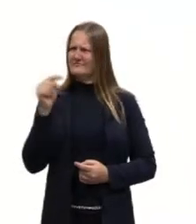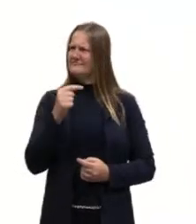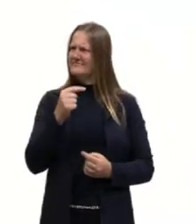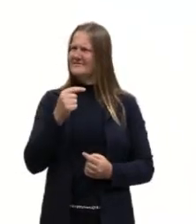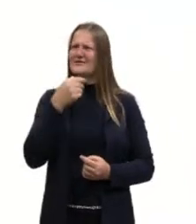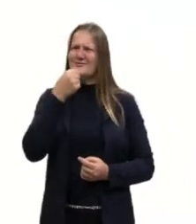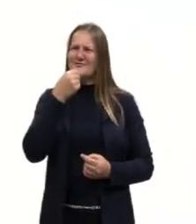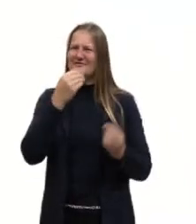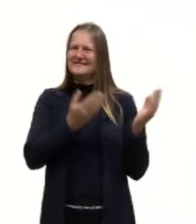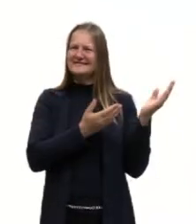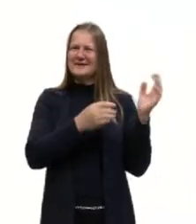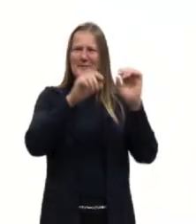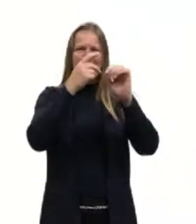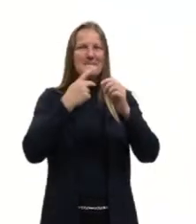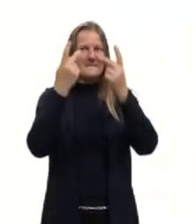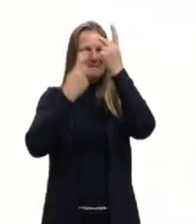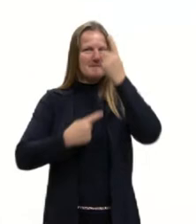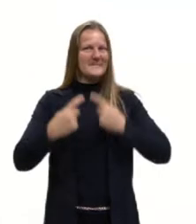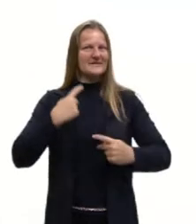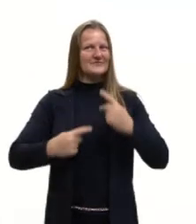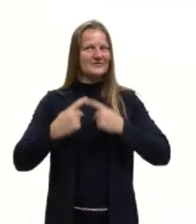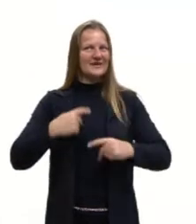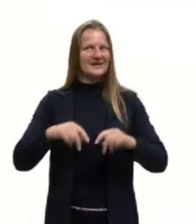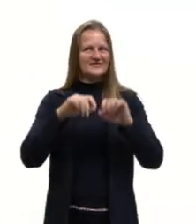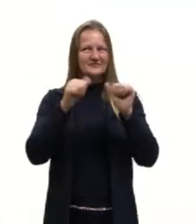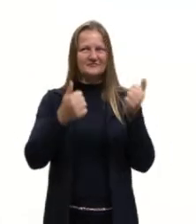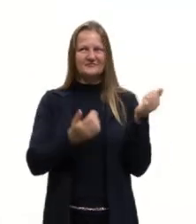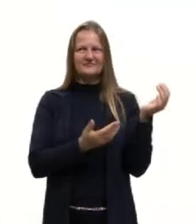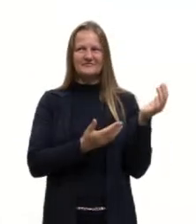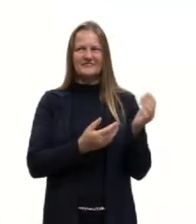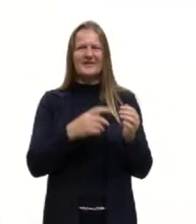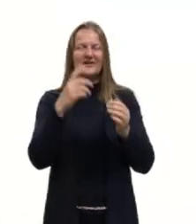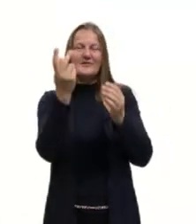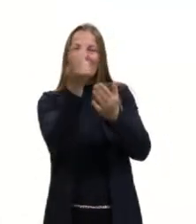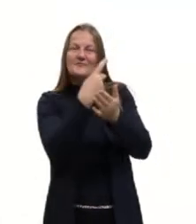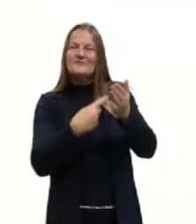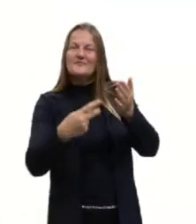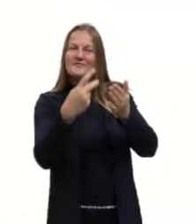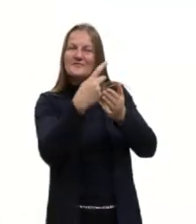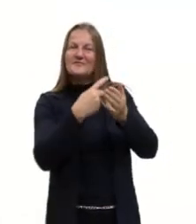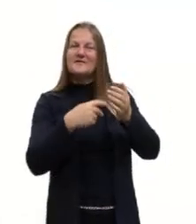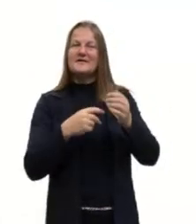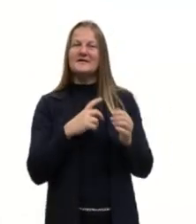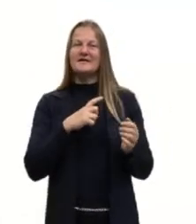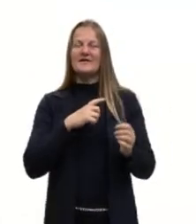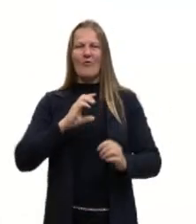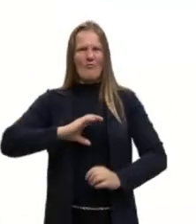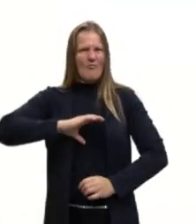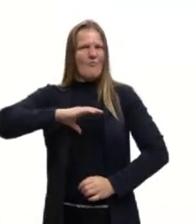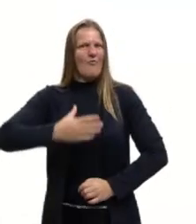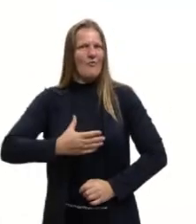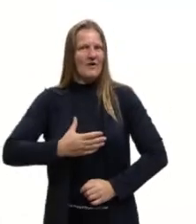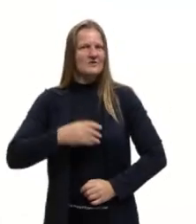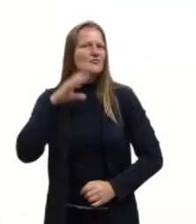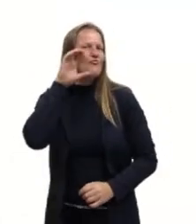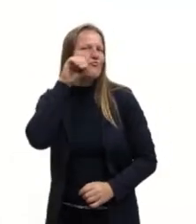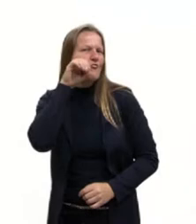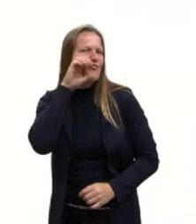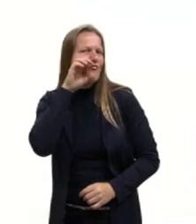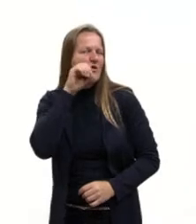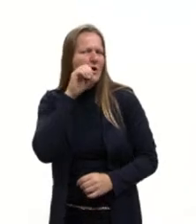o que é isso aqui nós temos uma imagem das nossas tantas imagens que falam e é o Coragem O Cão